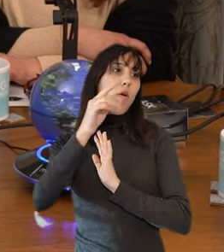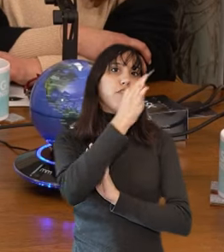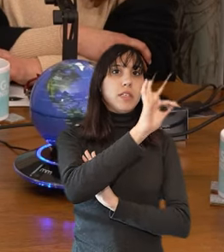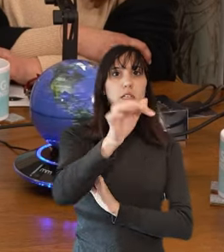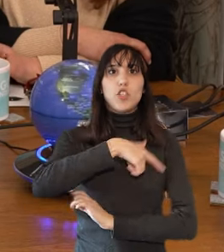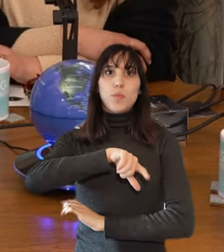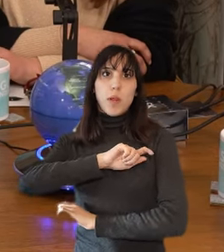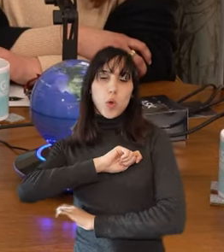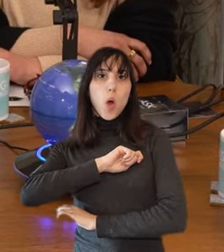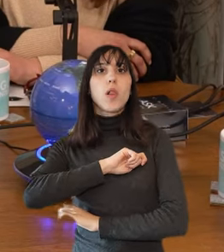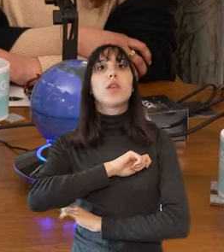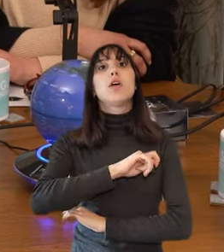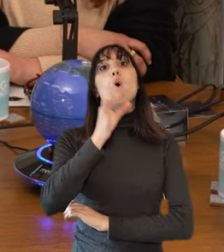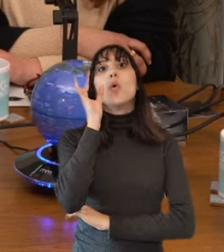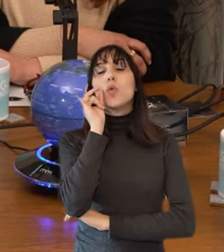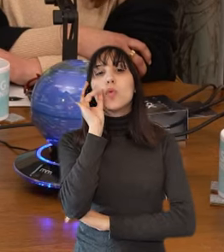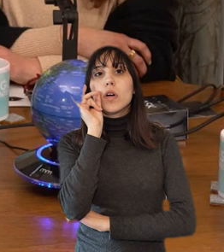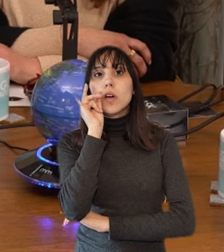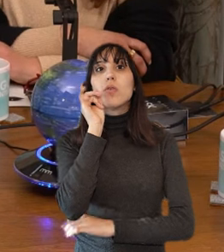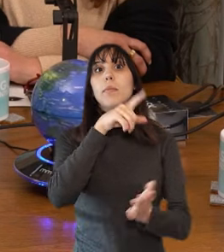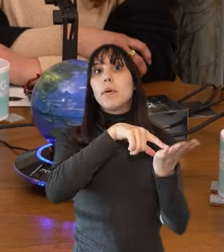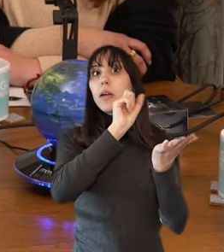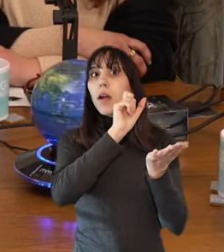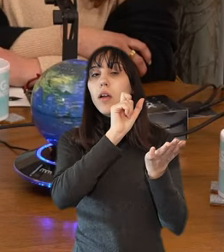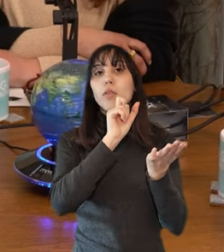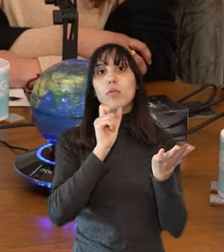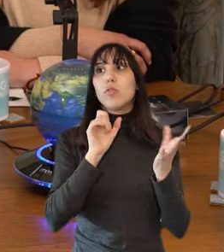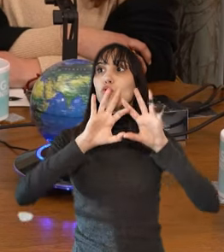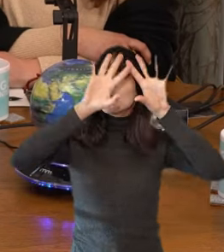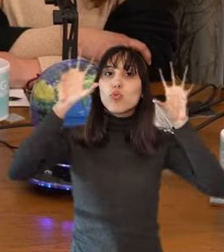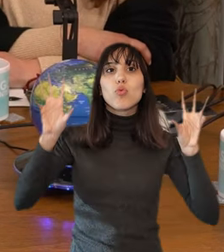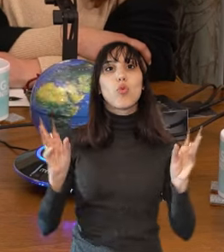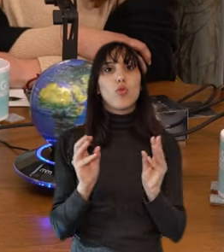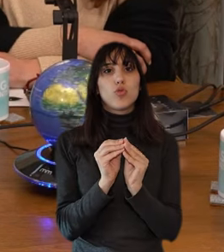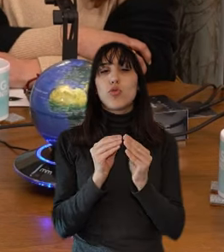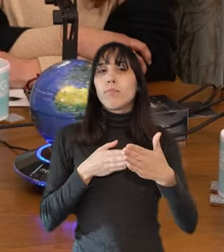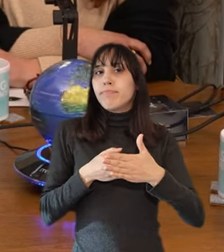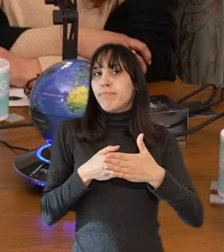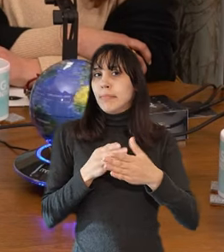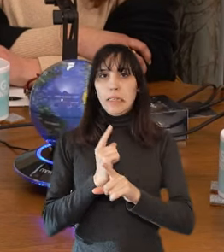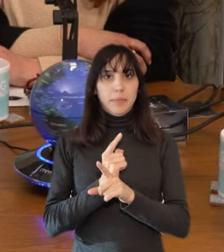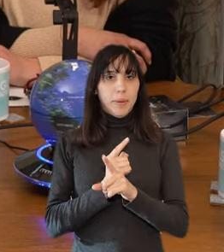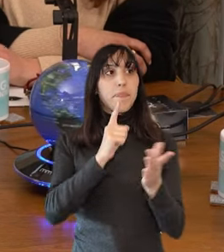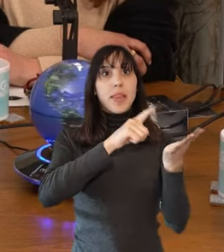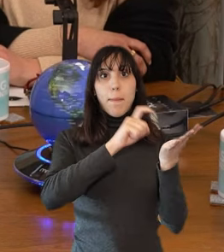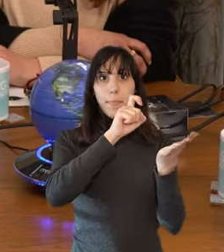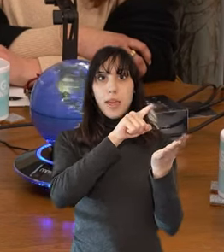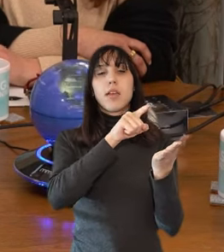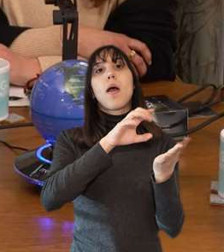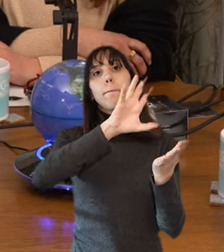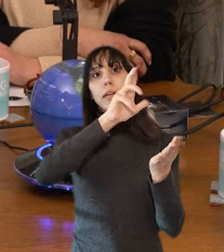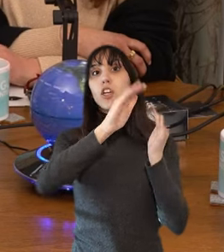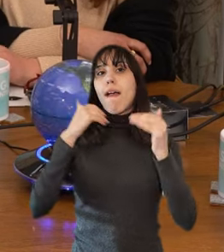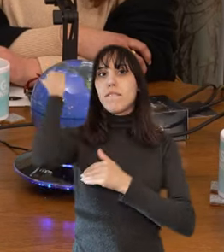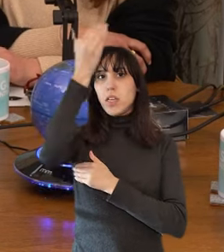espanhol Húngaro americano não é e e todos nós temos estes mesmas dificuldades acho que a América é um país que está